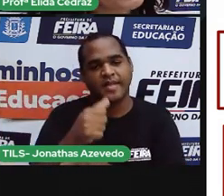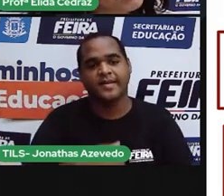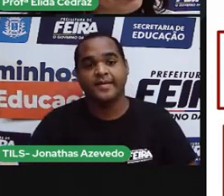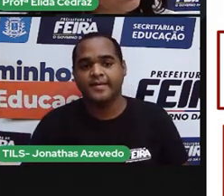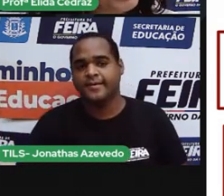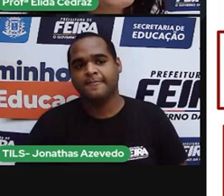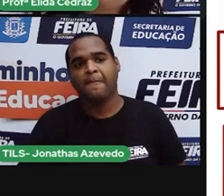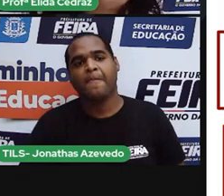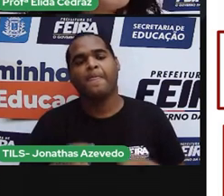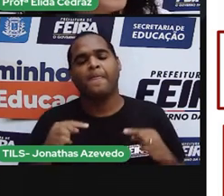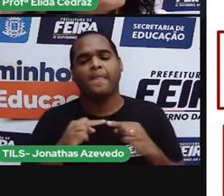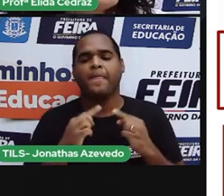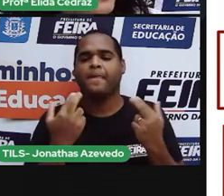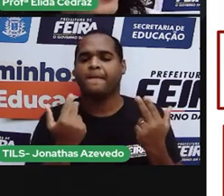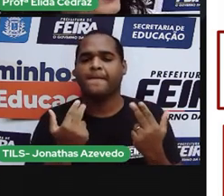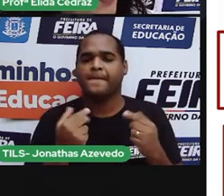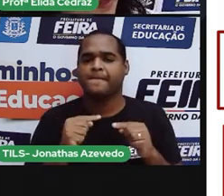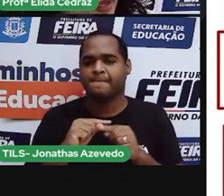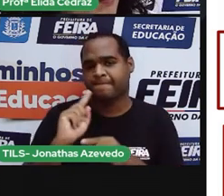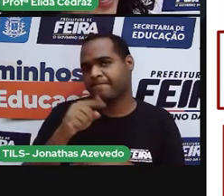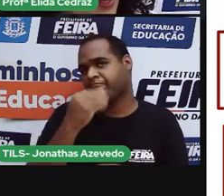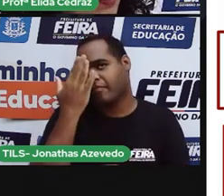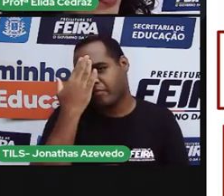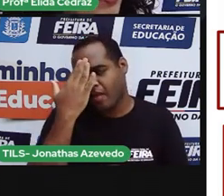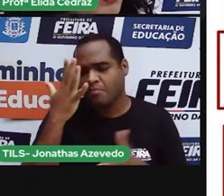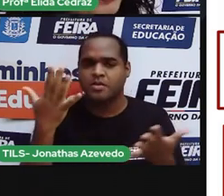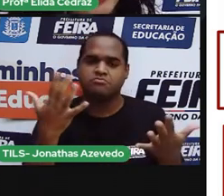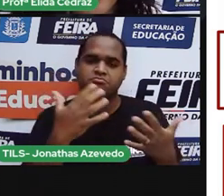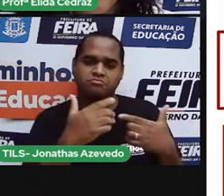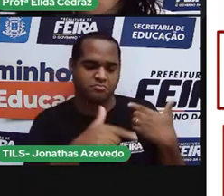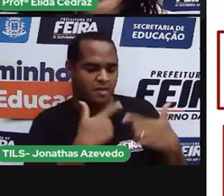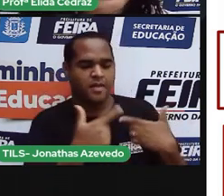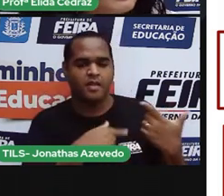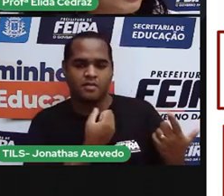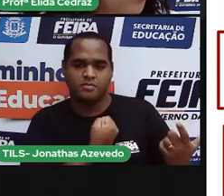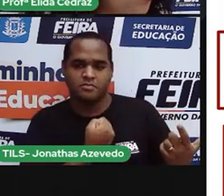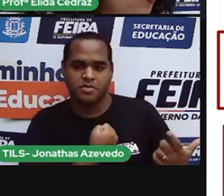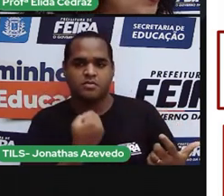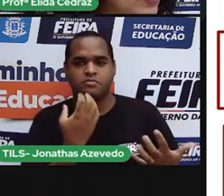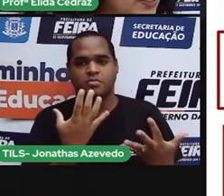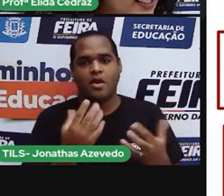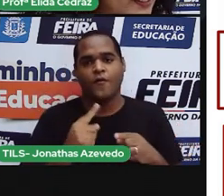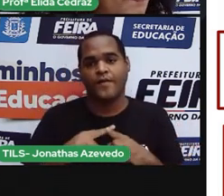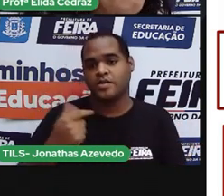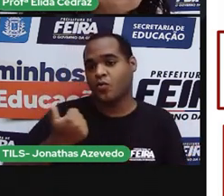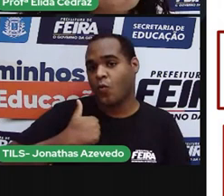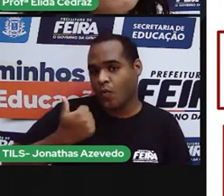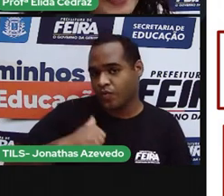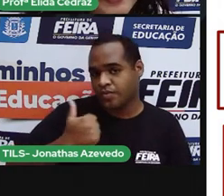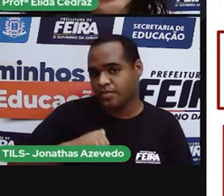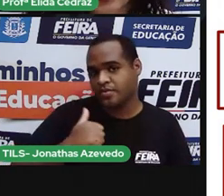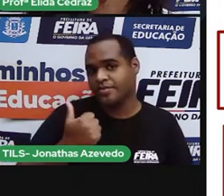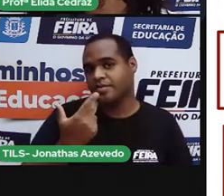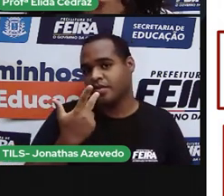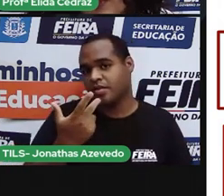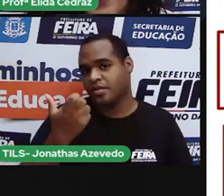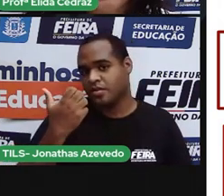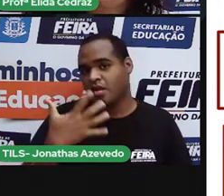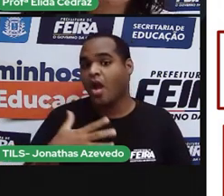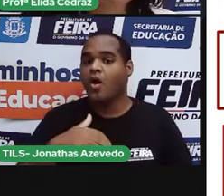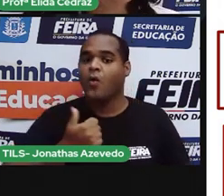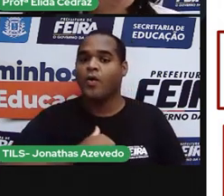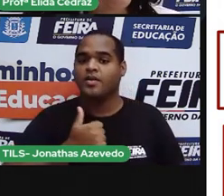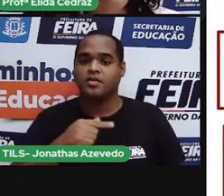a mesma coisa de quem já sabe trabalhar com os números, fazer 11 mais